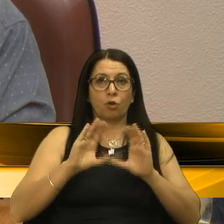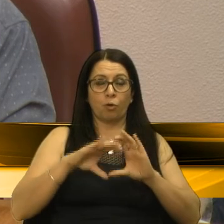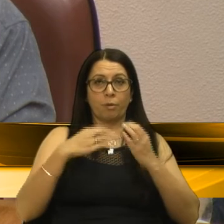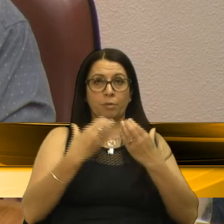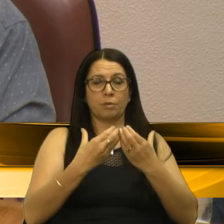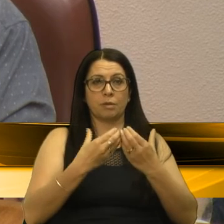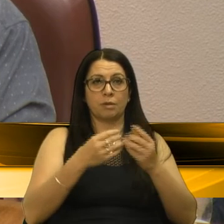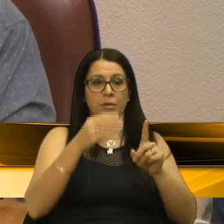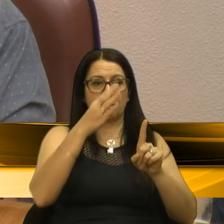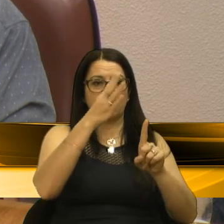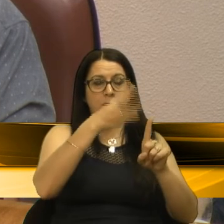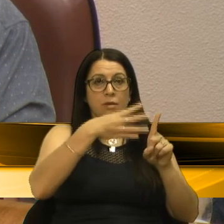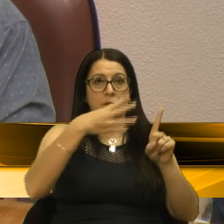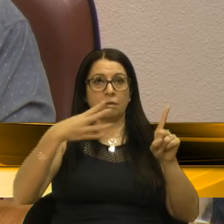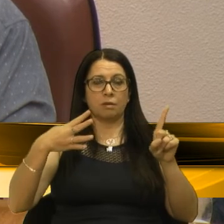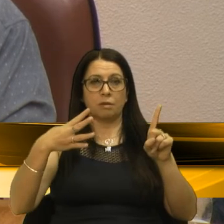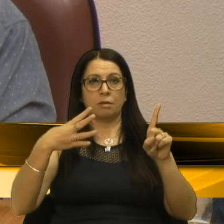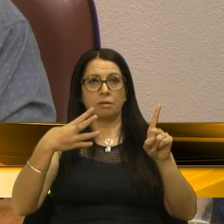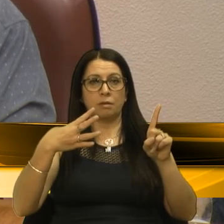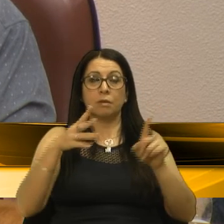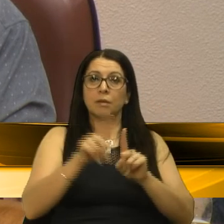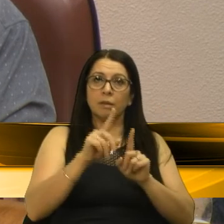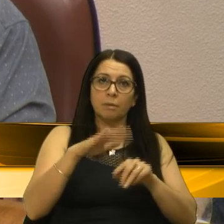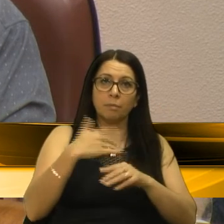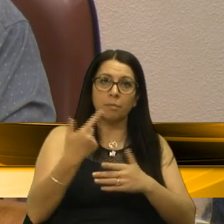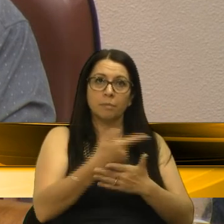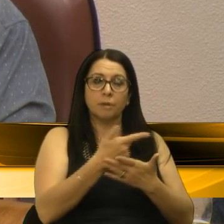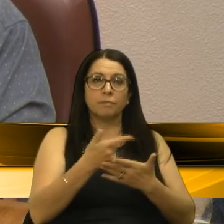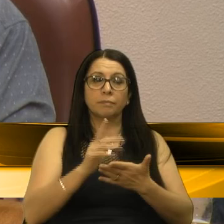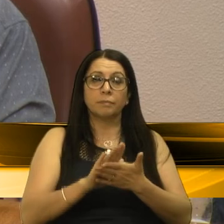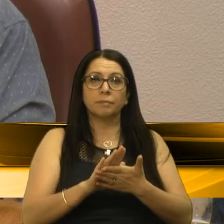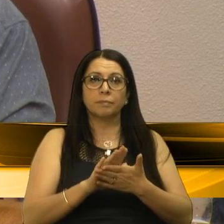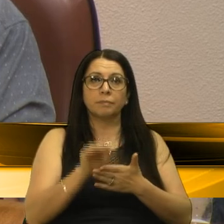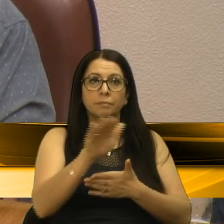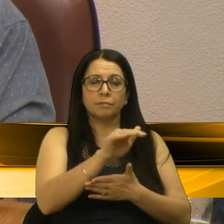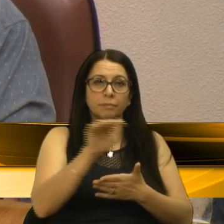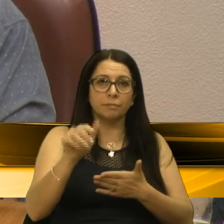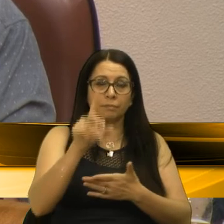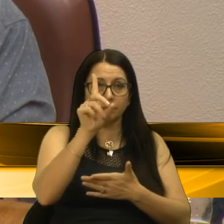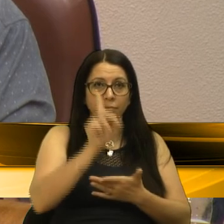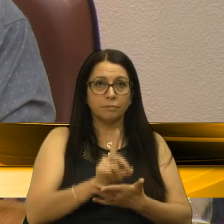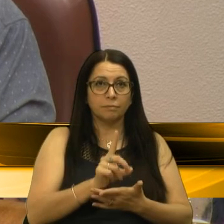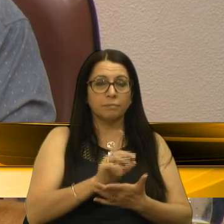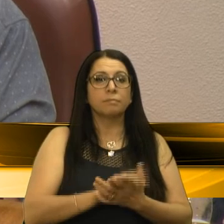comunidade LGBTI+, em convergência no Estado democrático de direito,